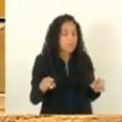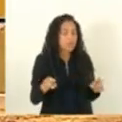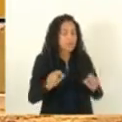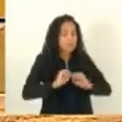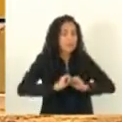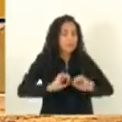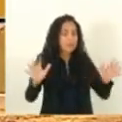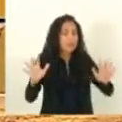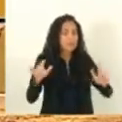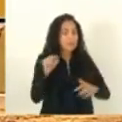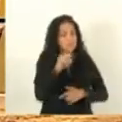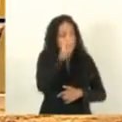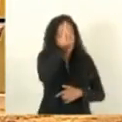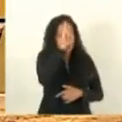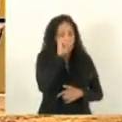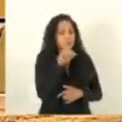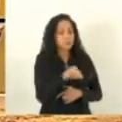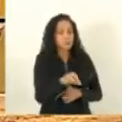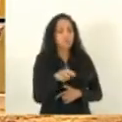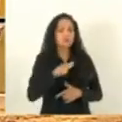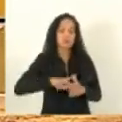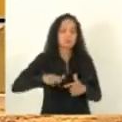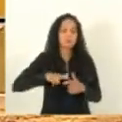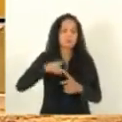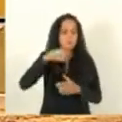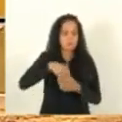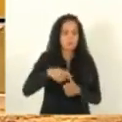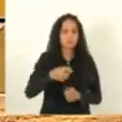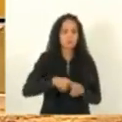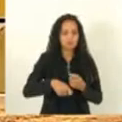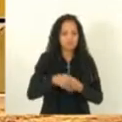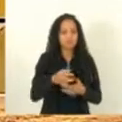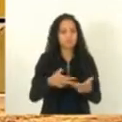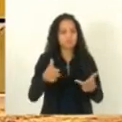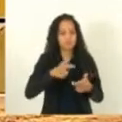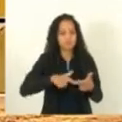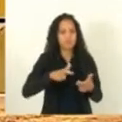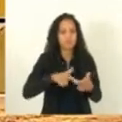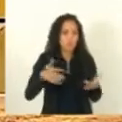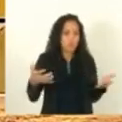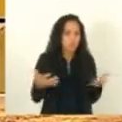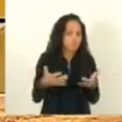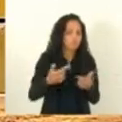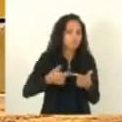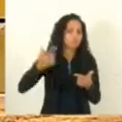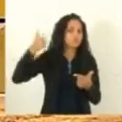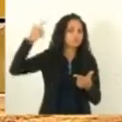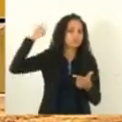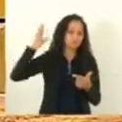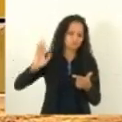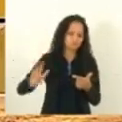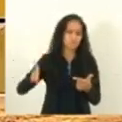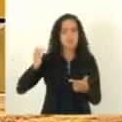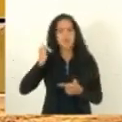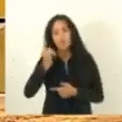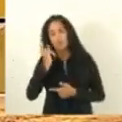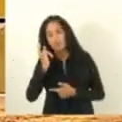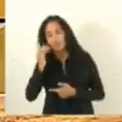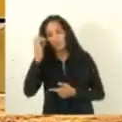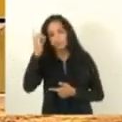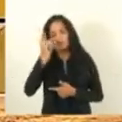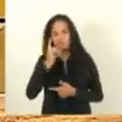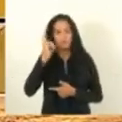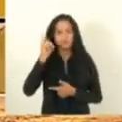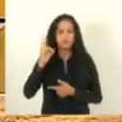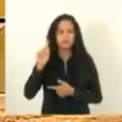nítido que esse hospital tem problemas, sim, e não é de hoje que tem problemas. Como foi relatado aqui pelo deputado